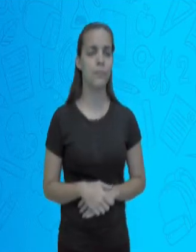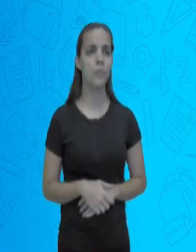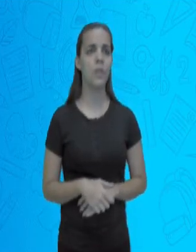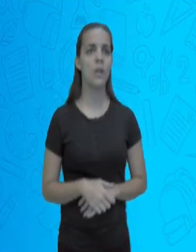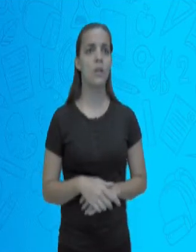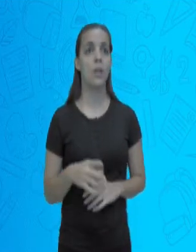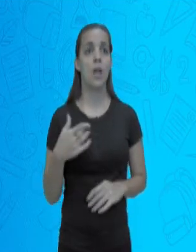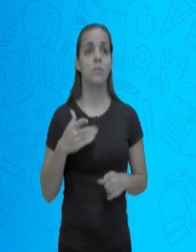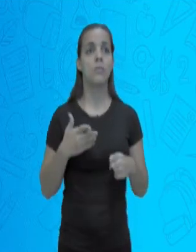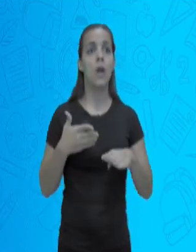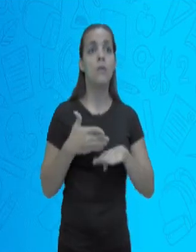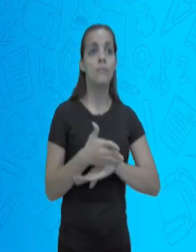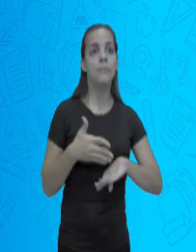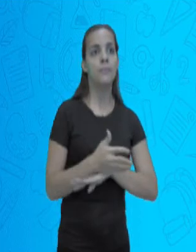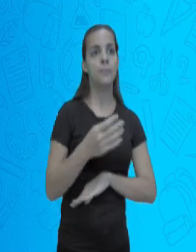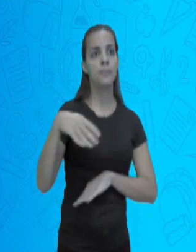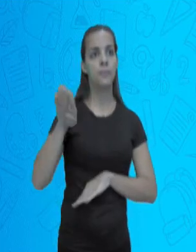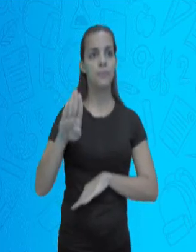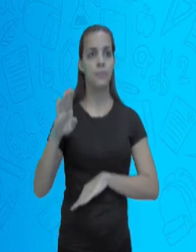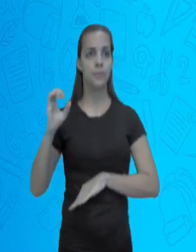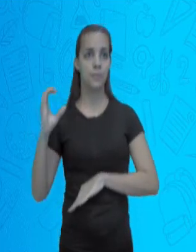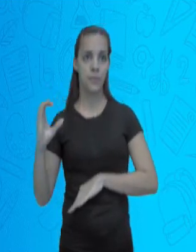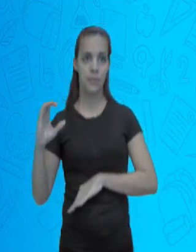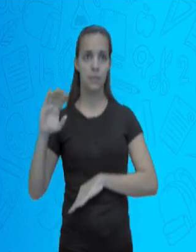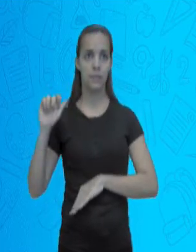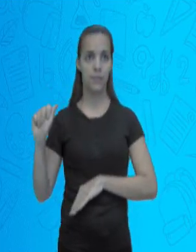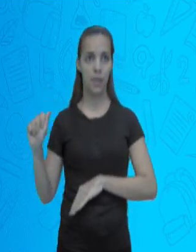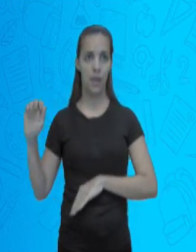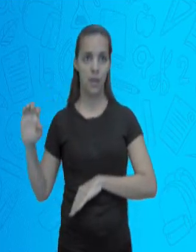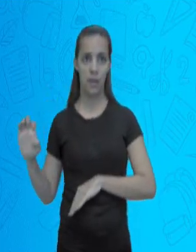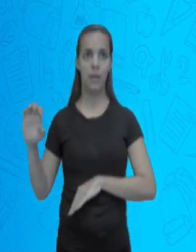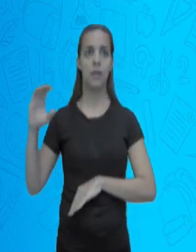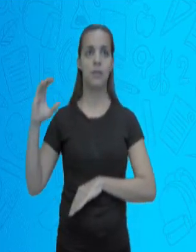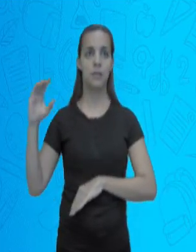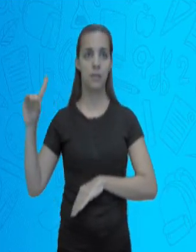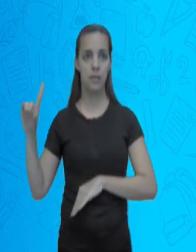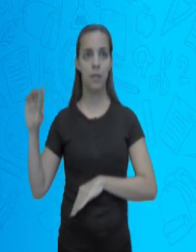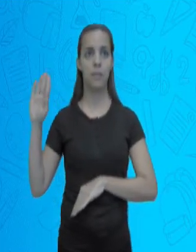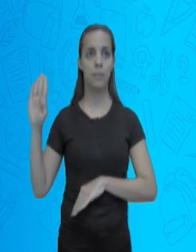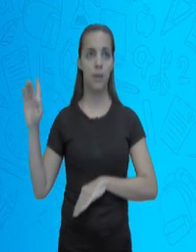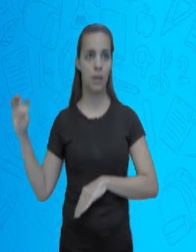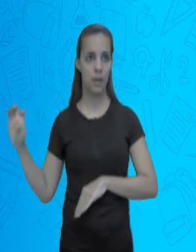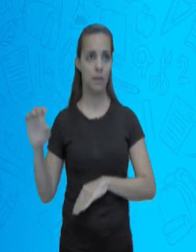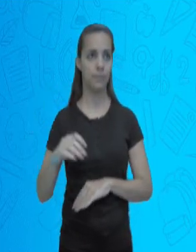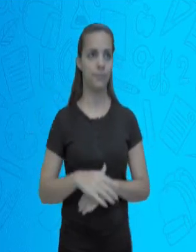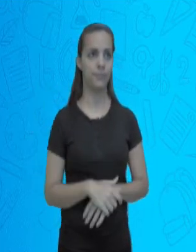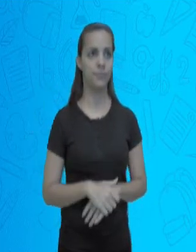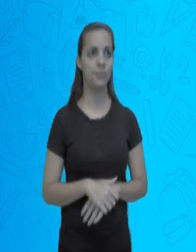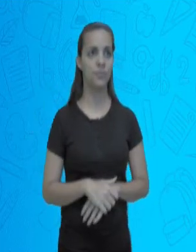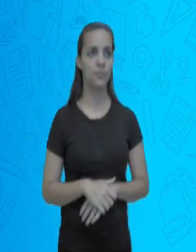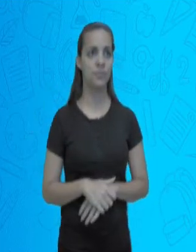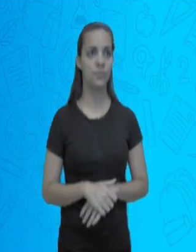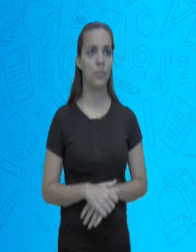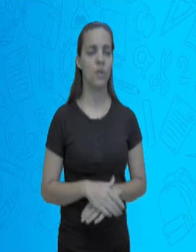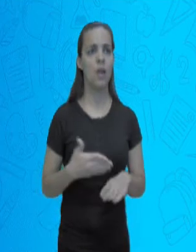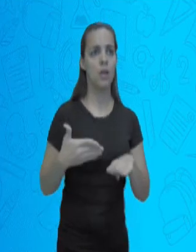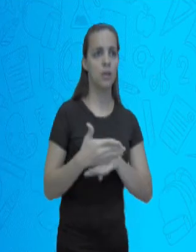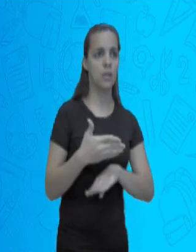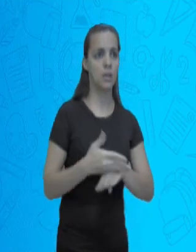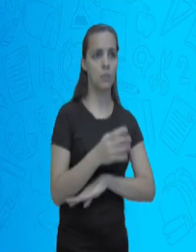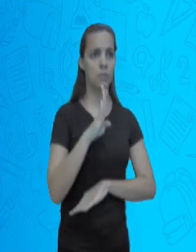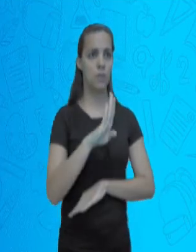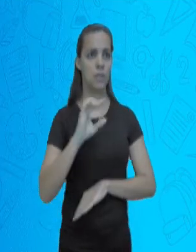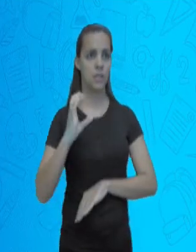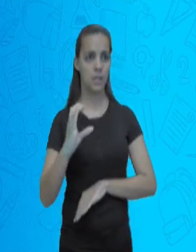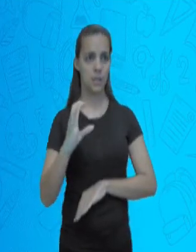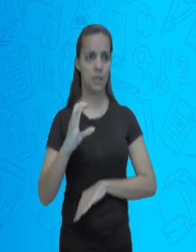dos segmentos AB, AE, CD e BE. Então, vamos lá. O segmento